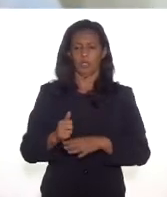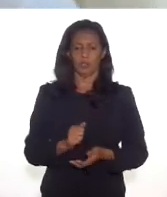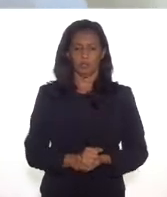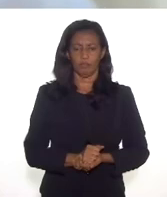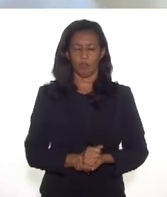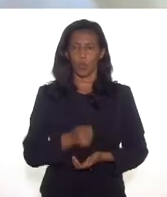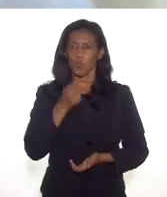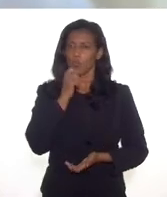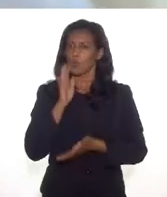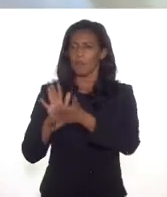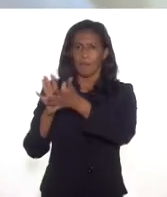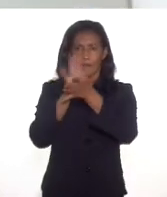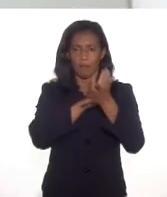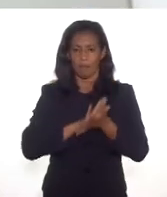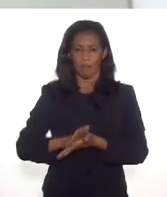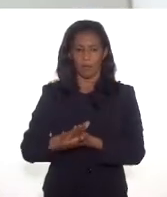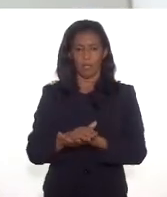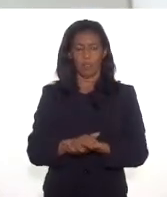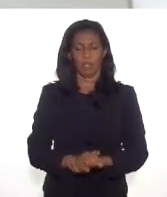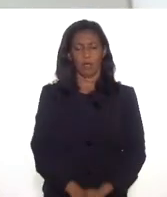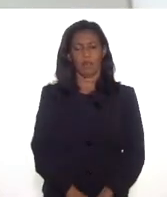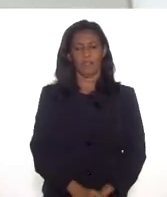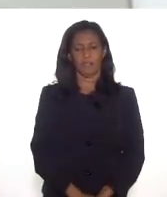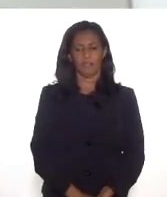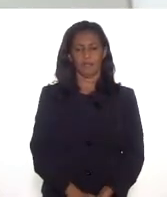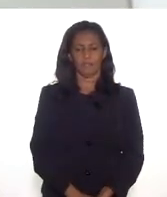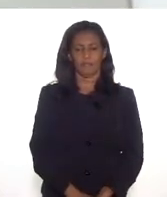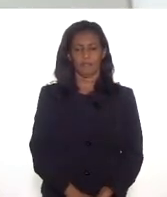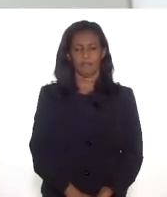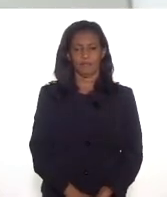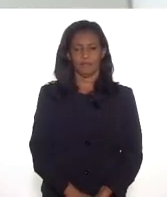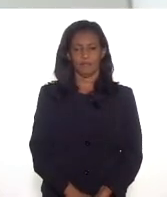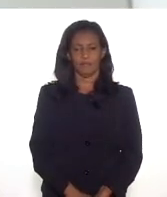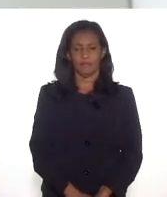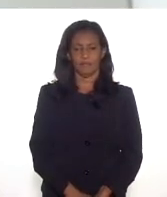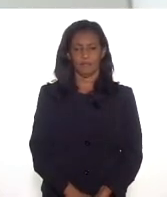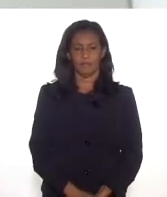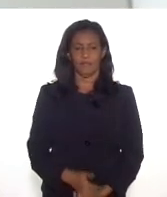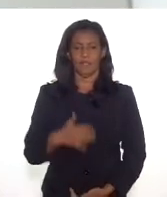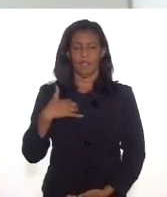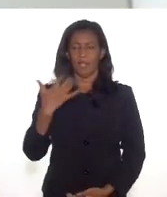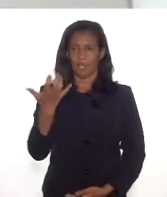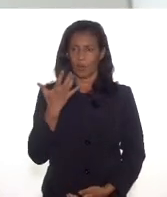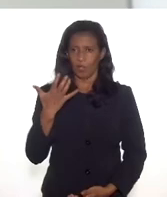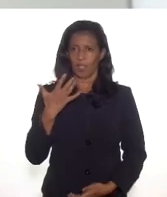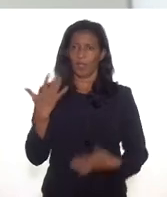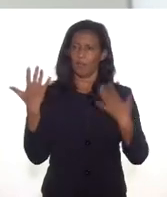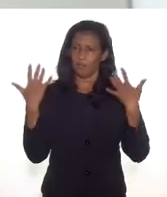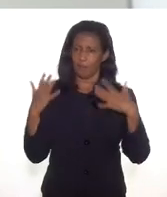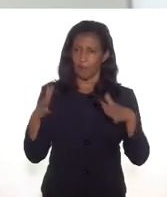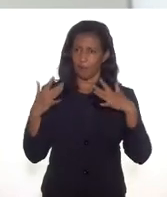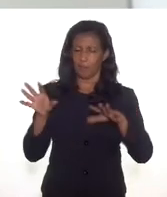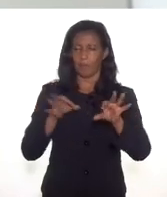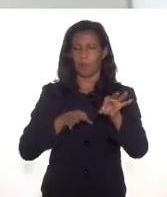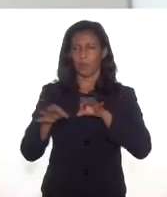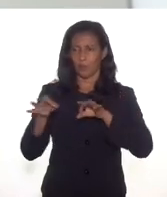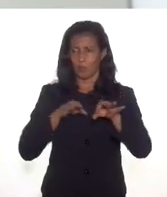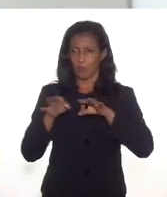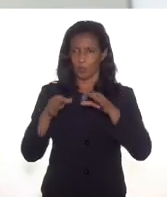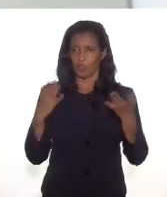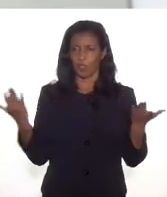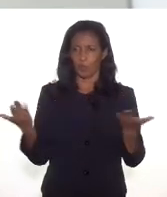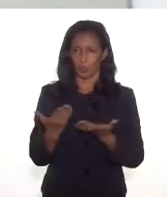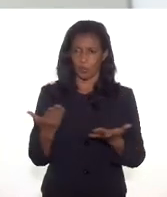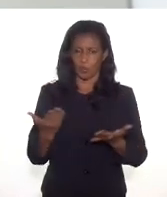havendo mais oradores... Deputado Dionísio Lins, antes de encerrar, eu quero parabenizá-lo mais uma vez pela aprovação do projeto de Vossa Excelência